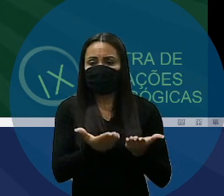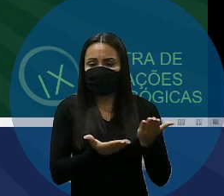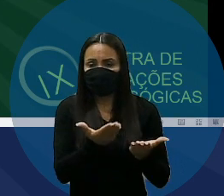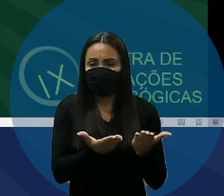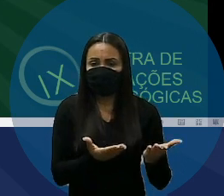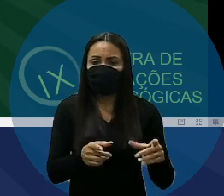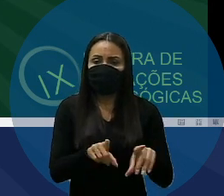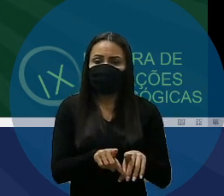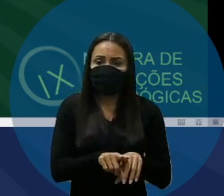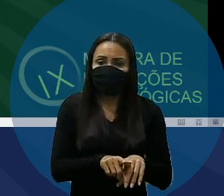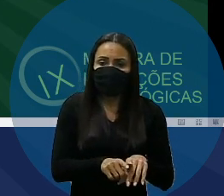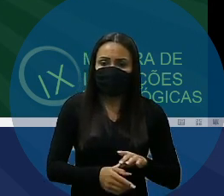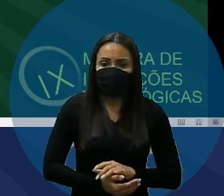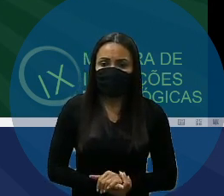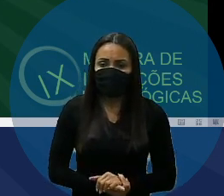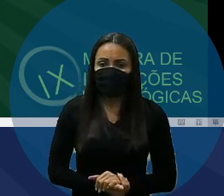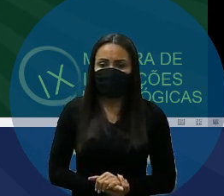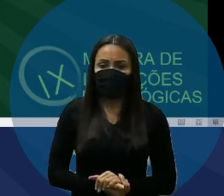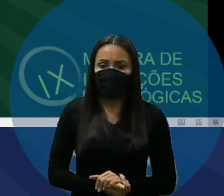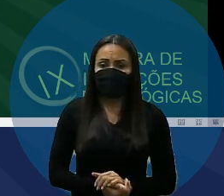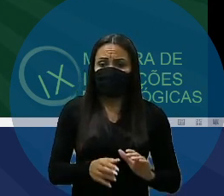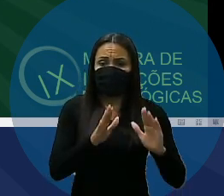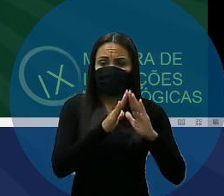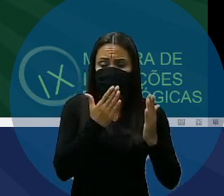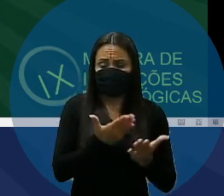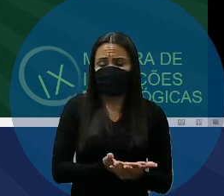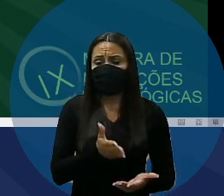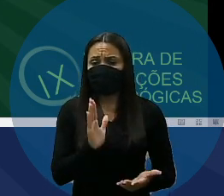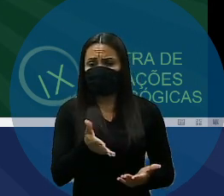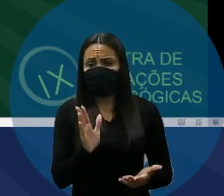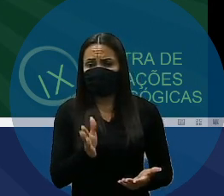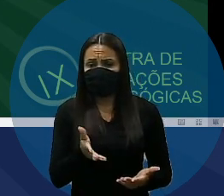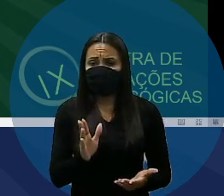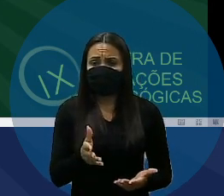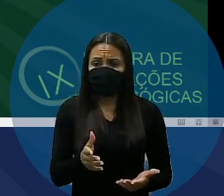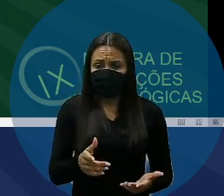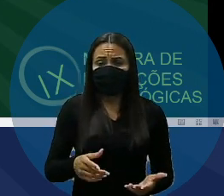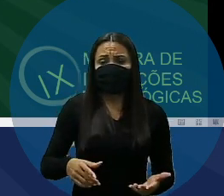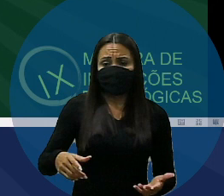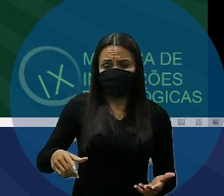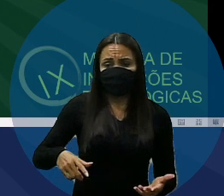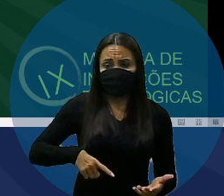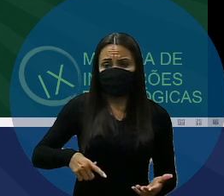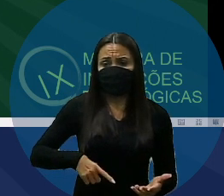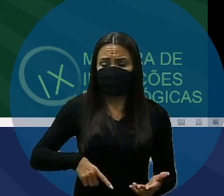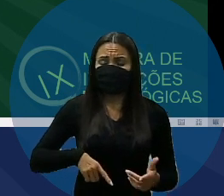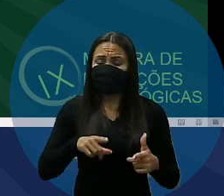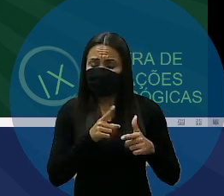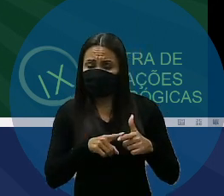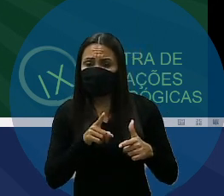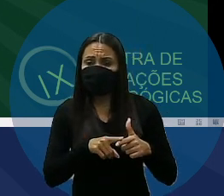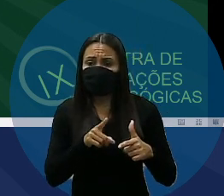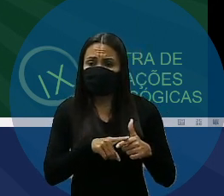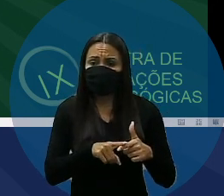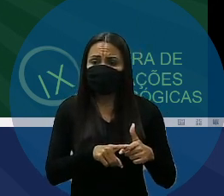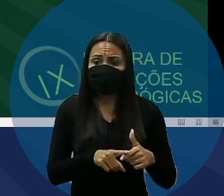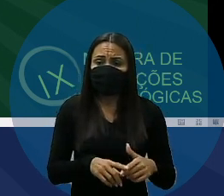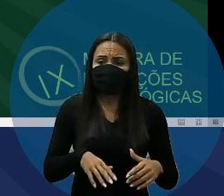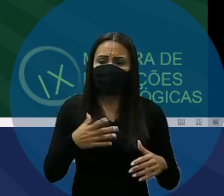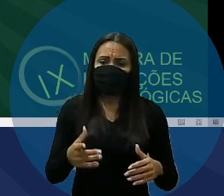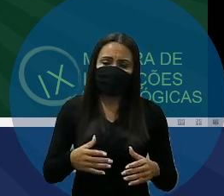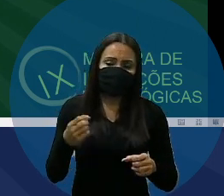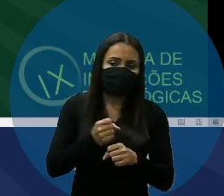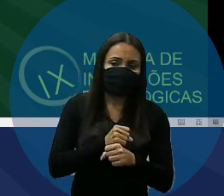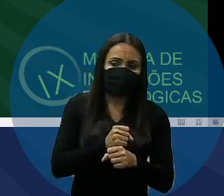a escola, as escolas já sofreram, os alunos já sofreram prejuízo, mas para minimizar esses danos causados